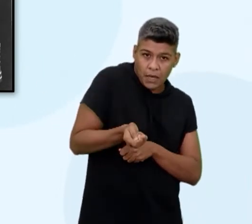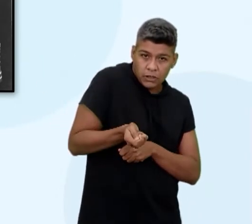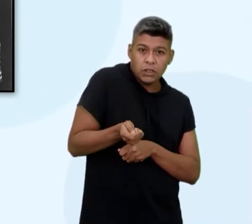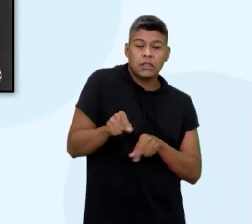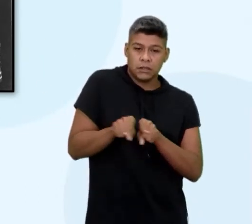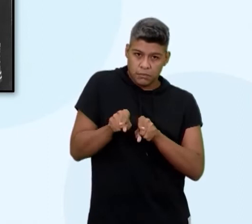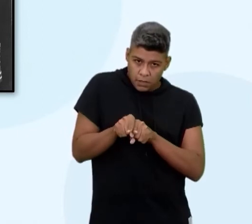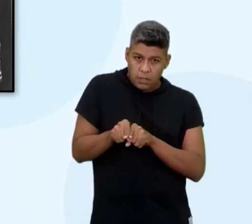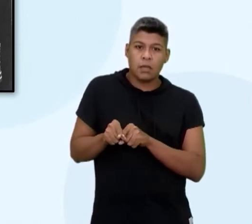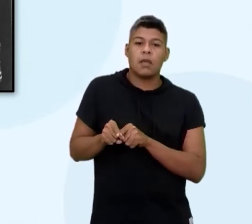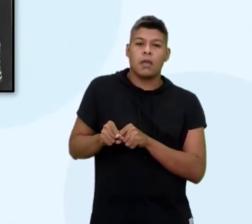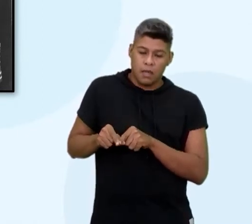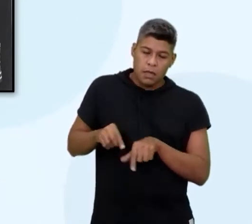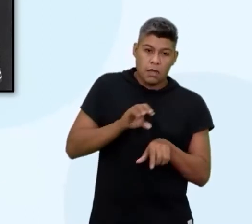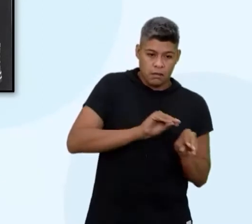sua locomoção.